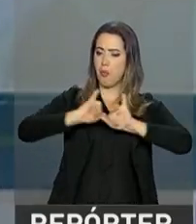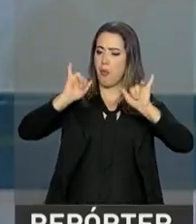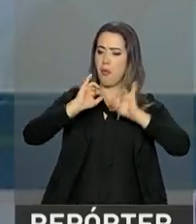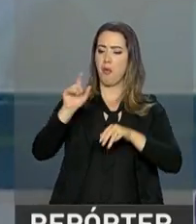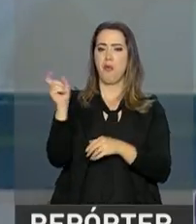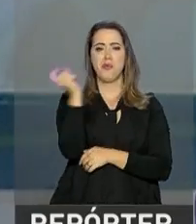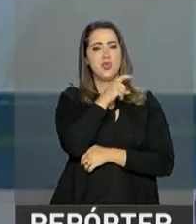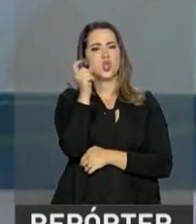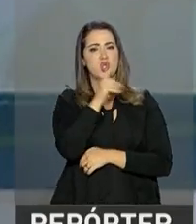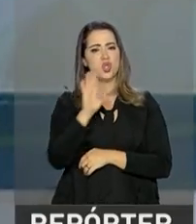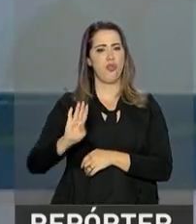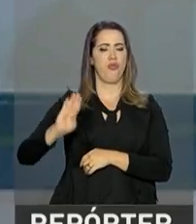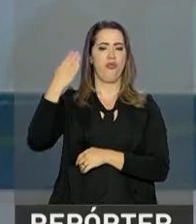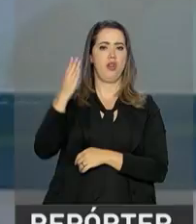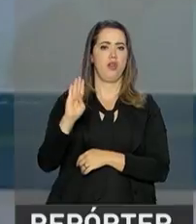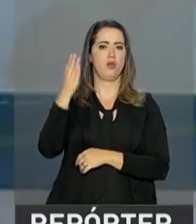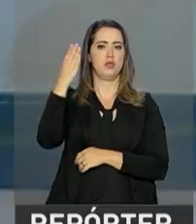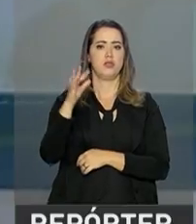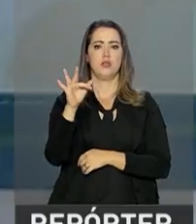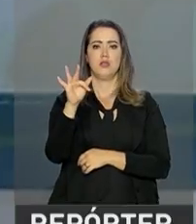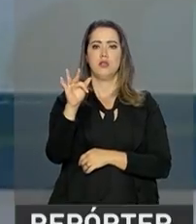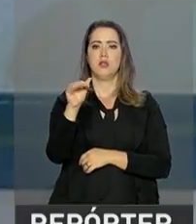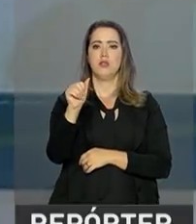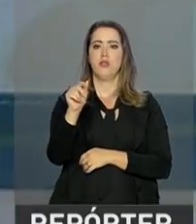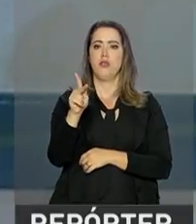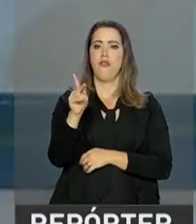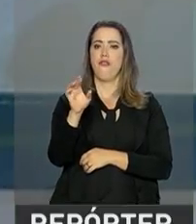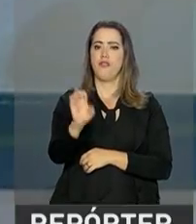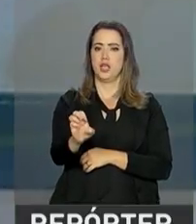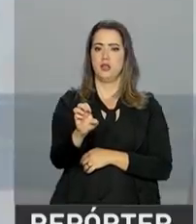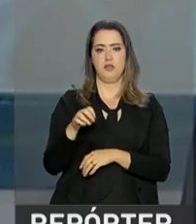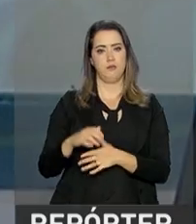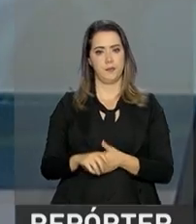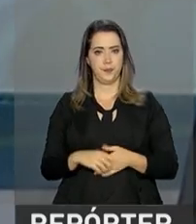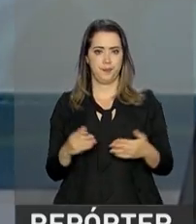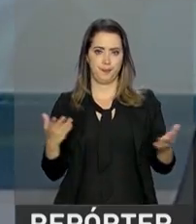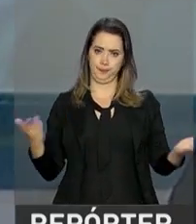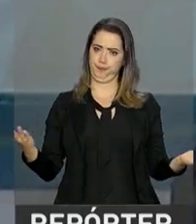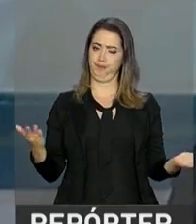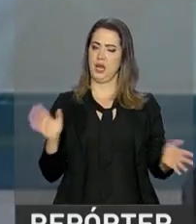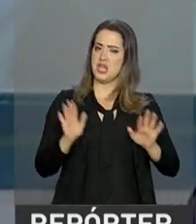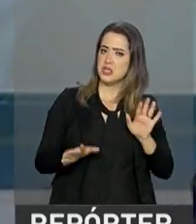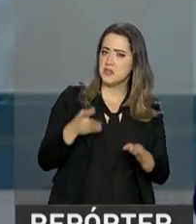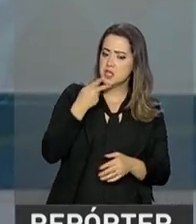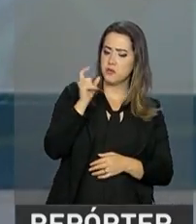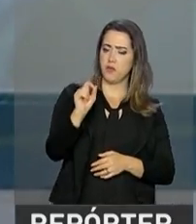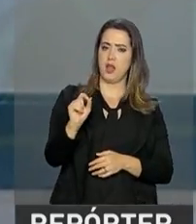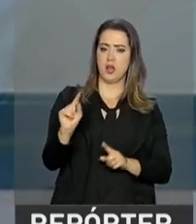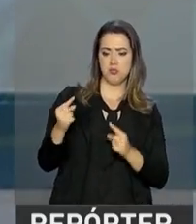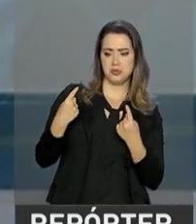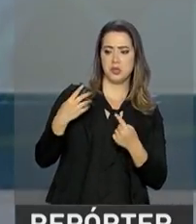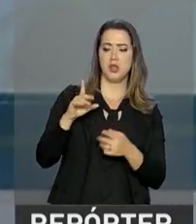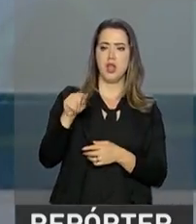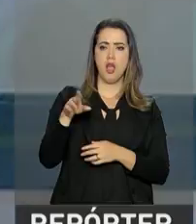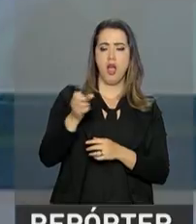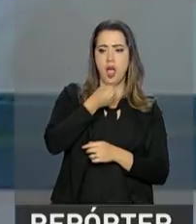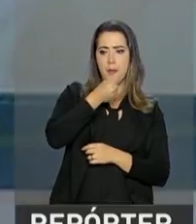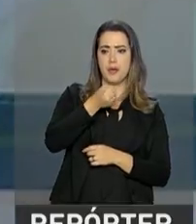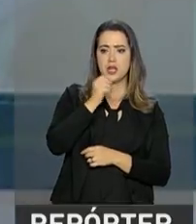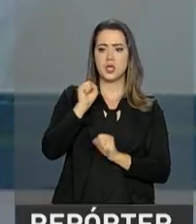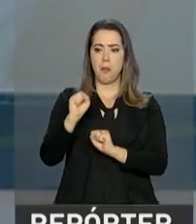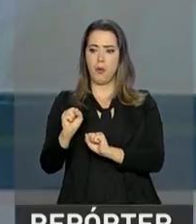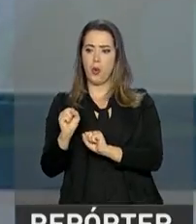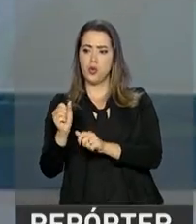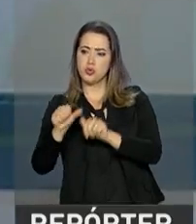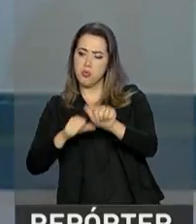as chamadas na expressão brasileira sei que deus muitos me dizem mas a imprensa às vezes pode fazer isso fazer aquilo